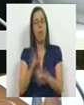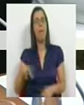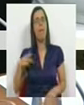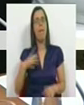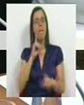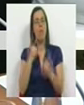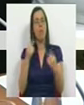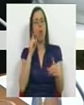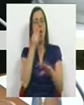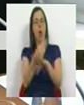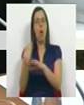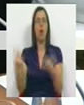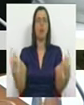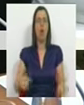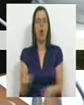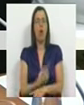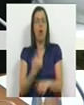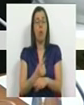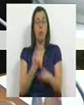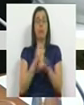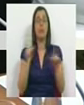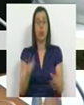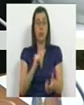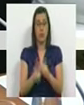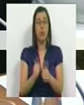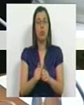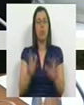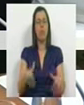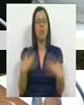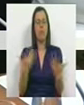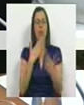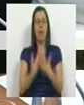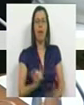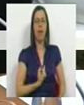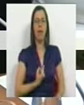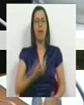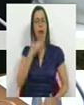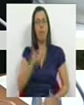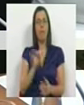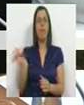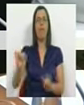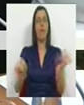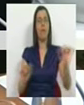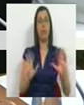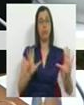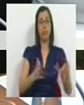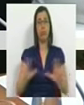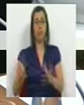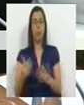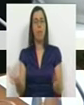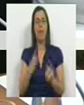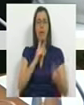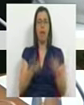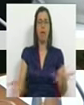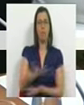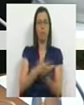património apenas como objetos e coisas, uma vez que o desporto permite construir a identidade e a pertença de muitas comunidades, promove o